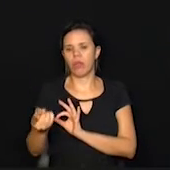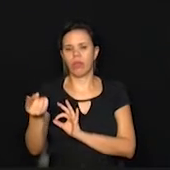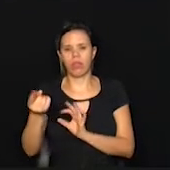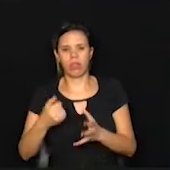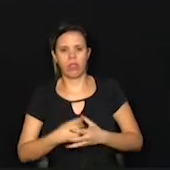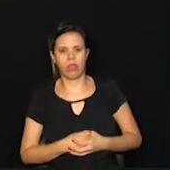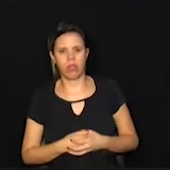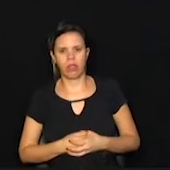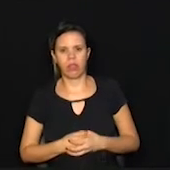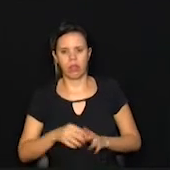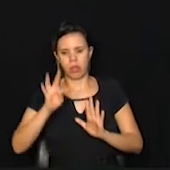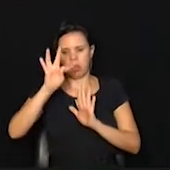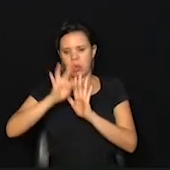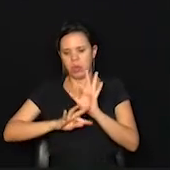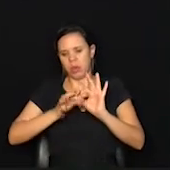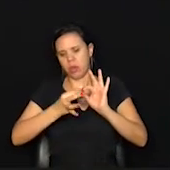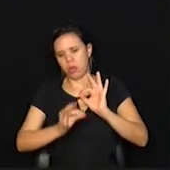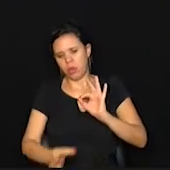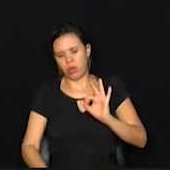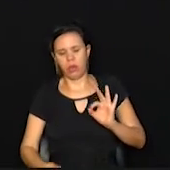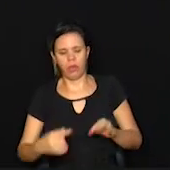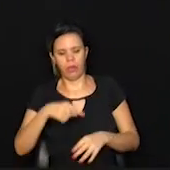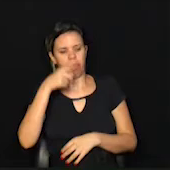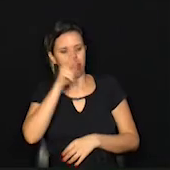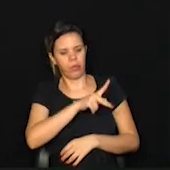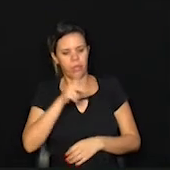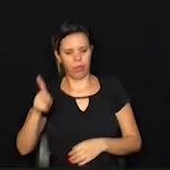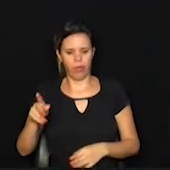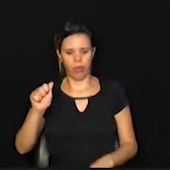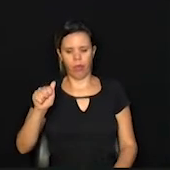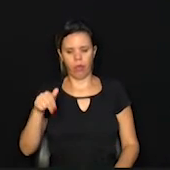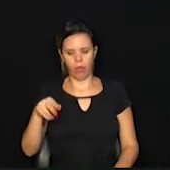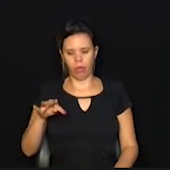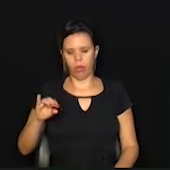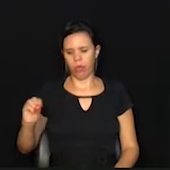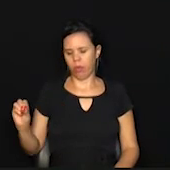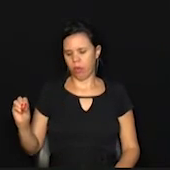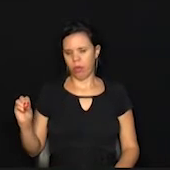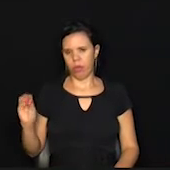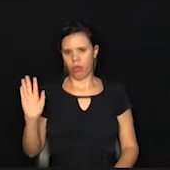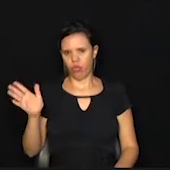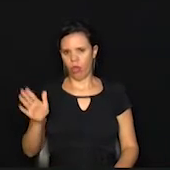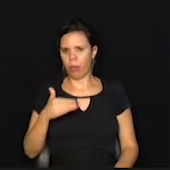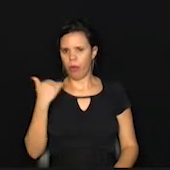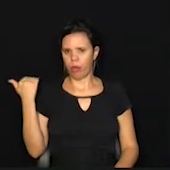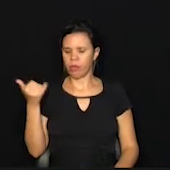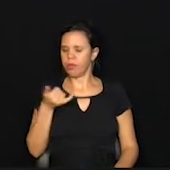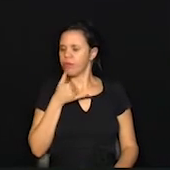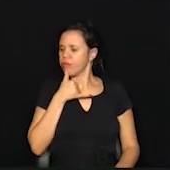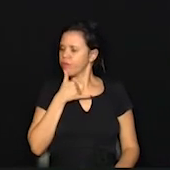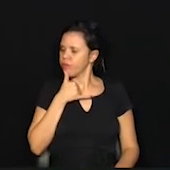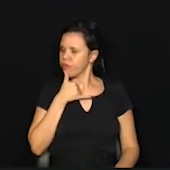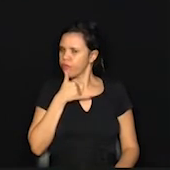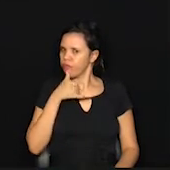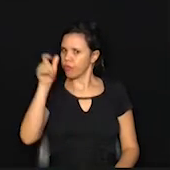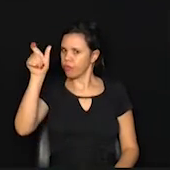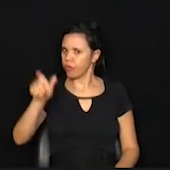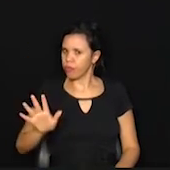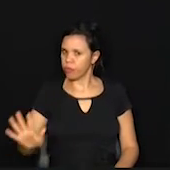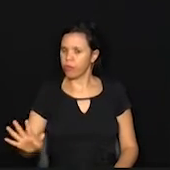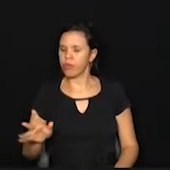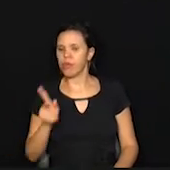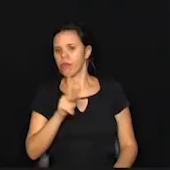insuportáveis leva o texto os mares aí foi lá o professor Antônio Cândido que já faleceu infelizmente uma figuraça